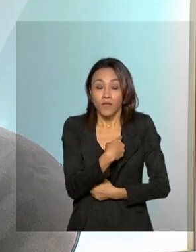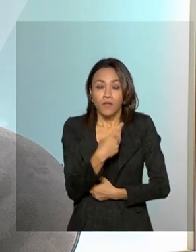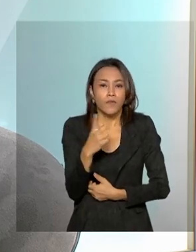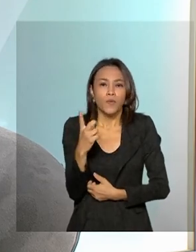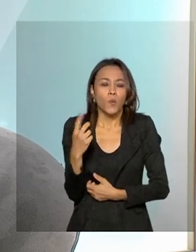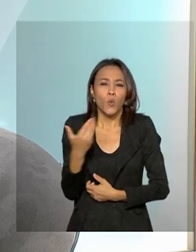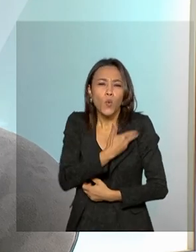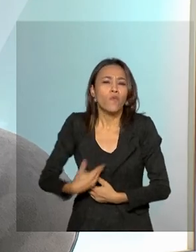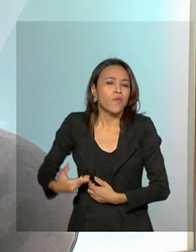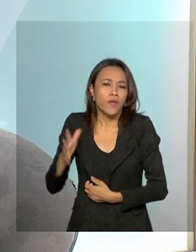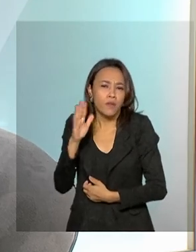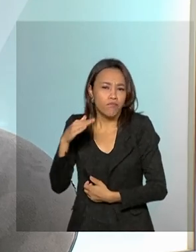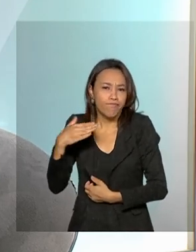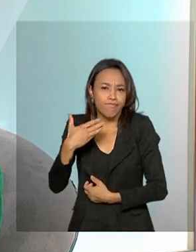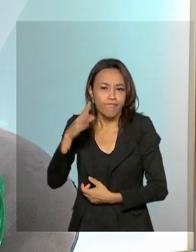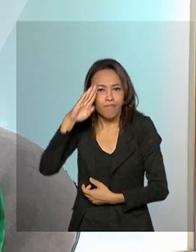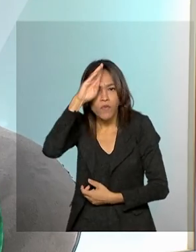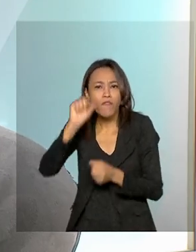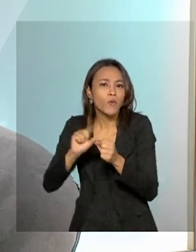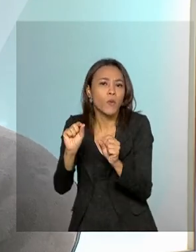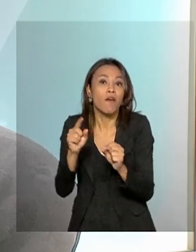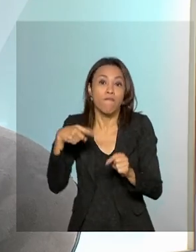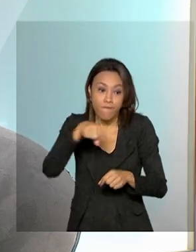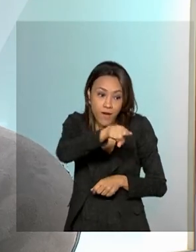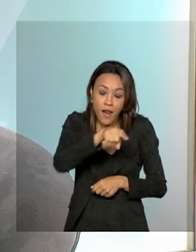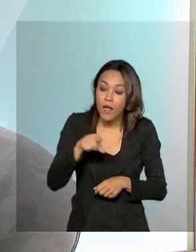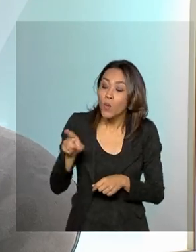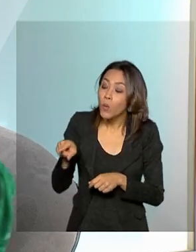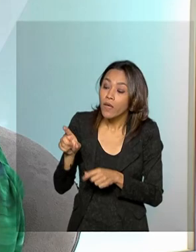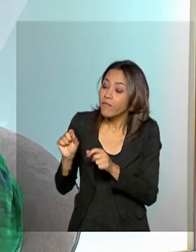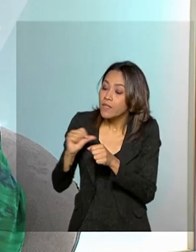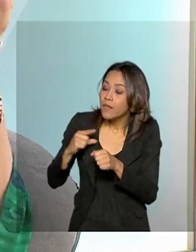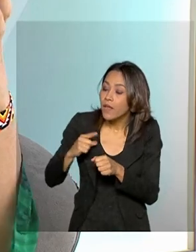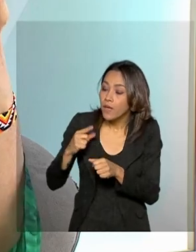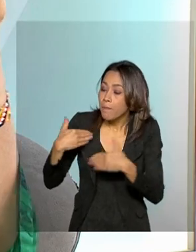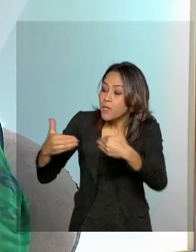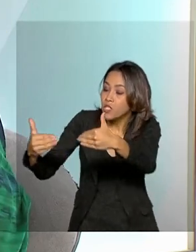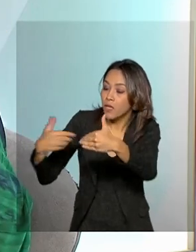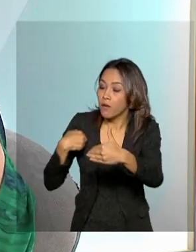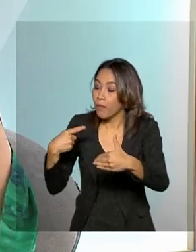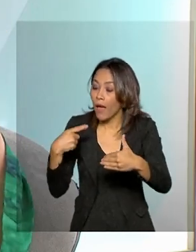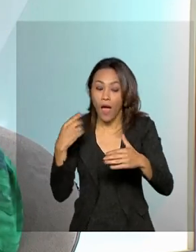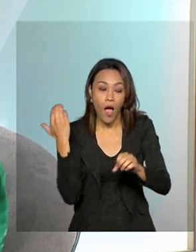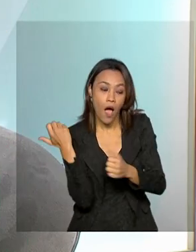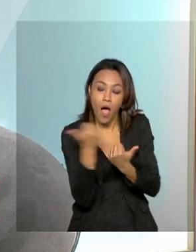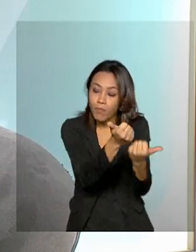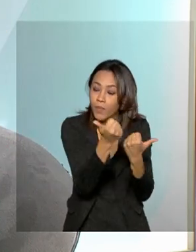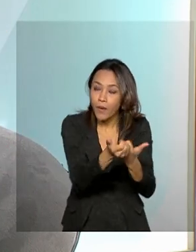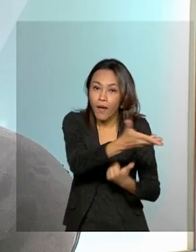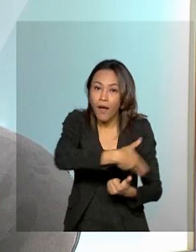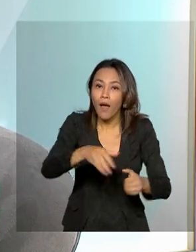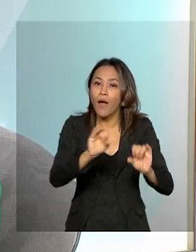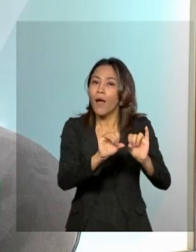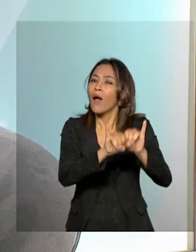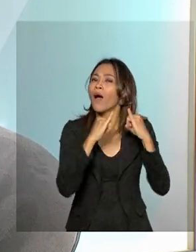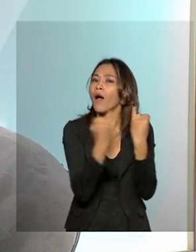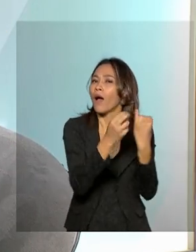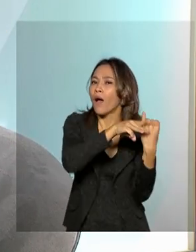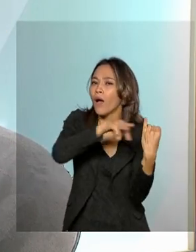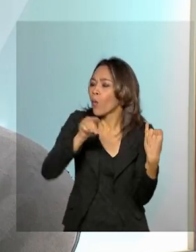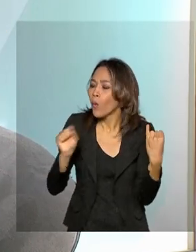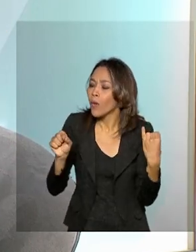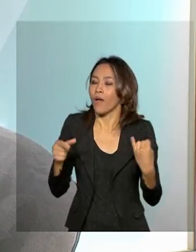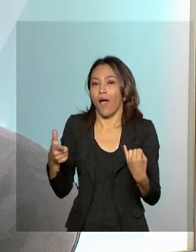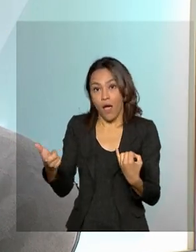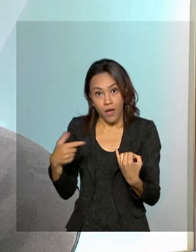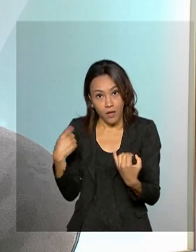Bolsonaro fez? Damares, vai lá e pergunte o que cada ministério tem para o arquipélago. Quando a gente começou a coordenar isto, nós estamos levando